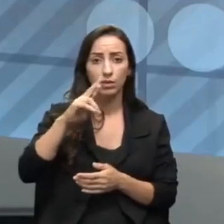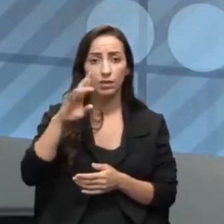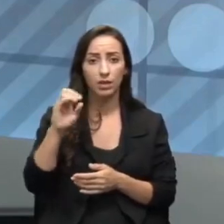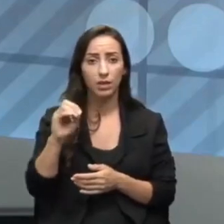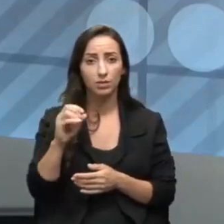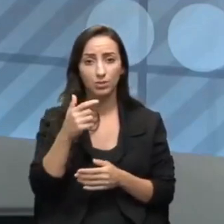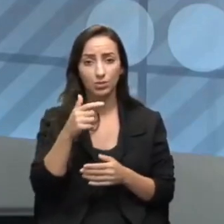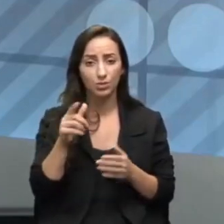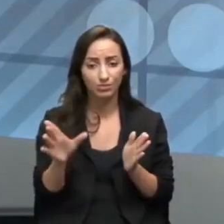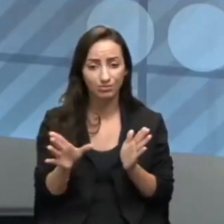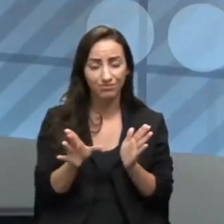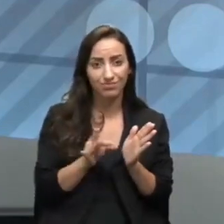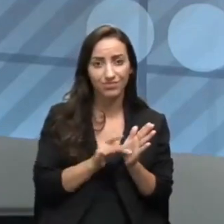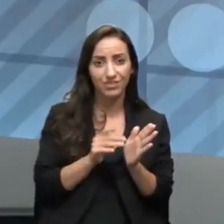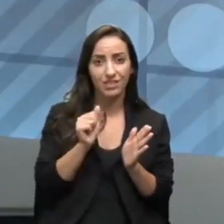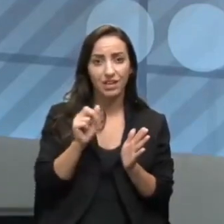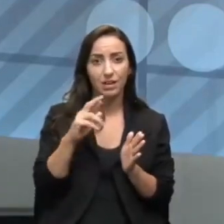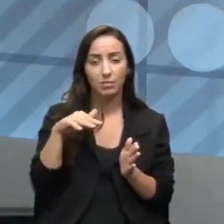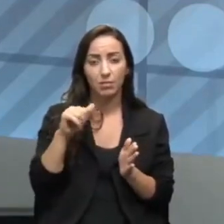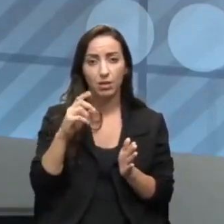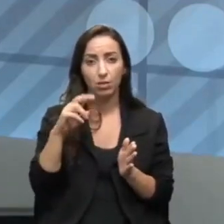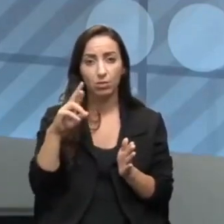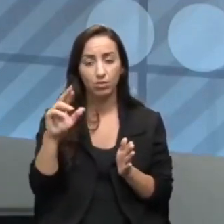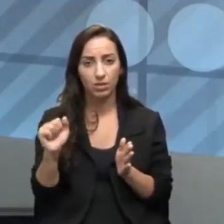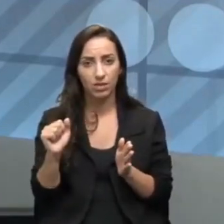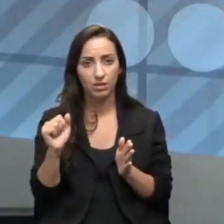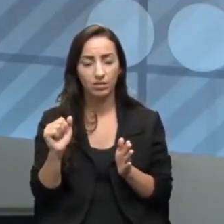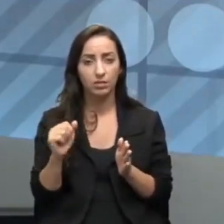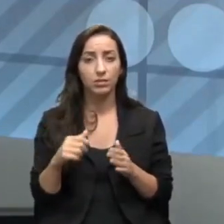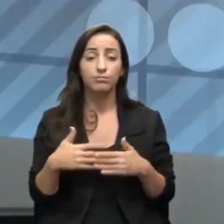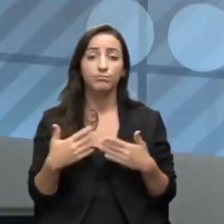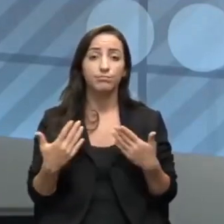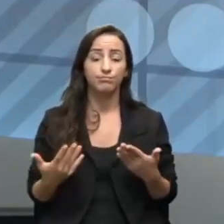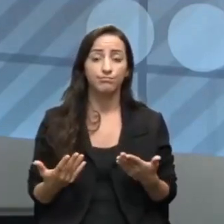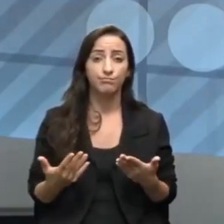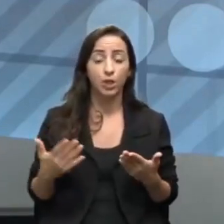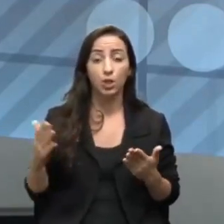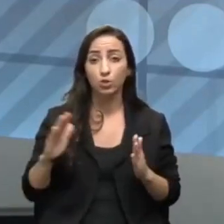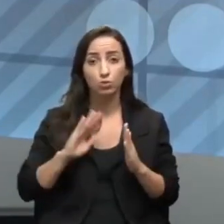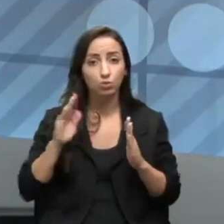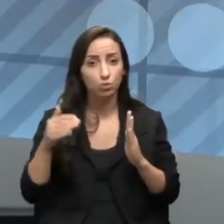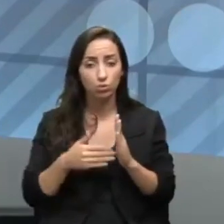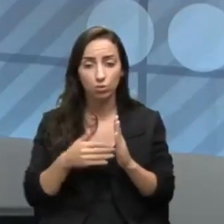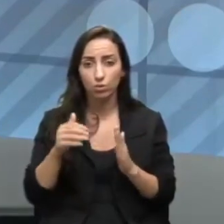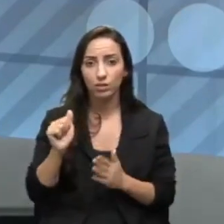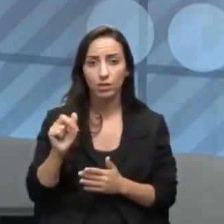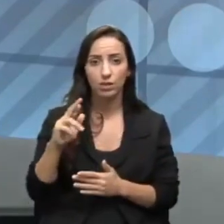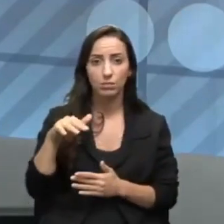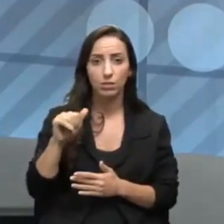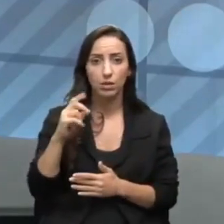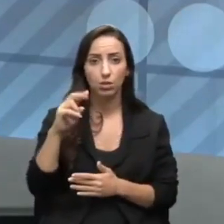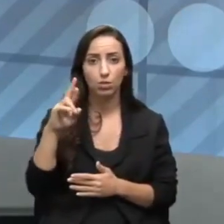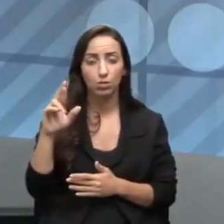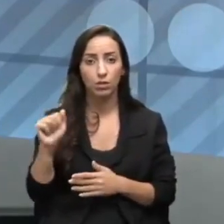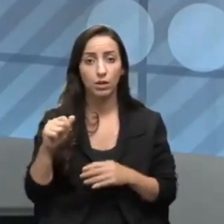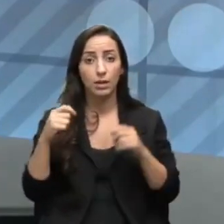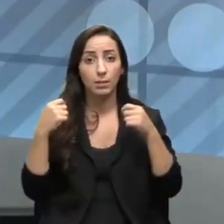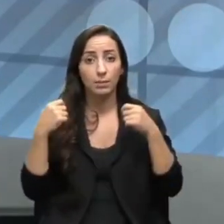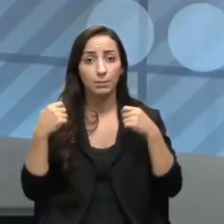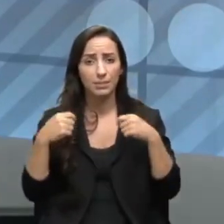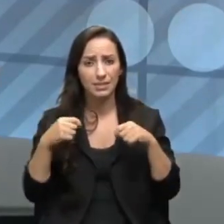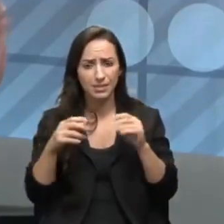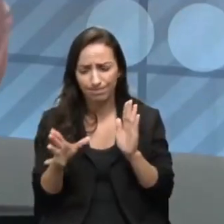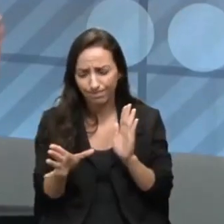na armadura corretamente. E a hipótese inicial de cálculo é que toda a armadura no concreto armado esteja